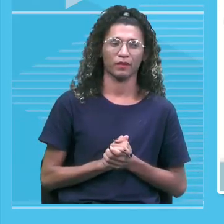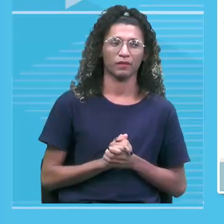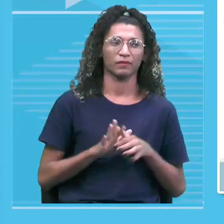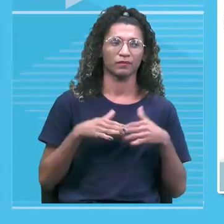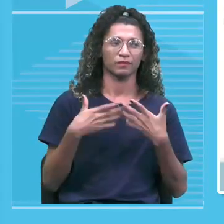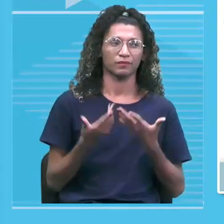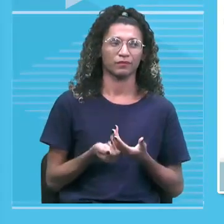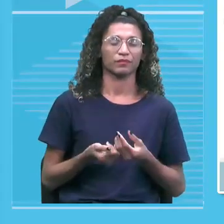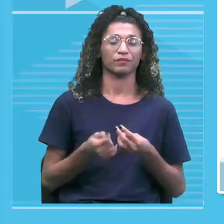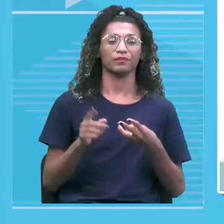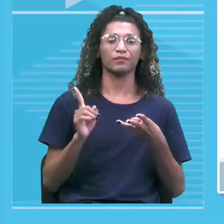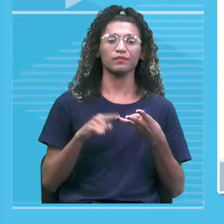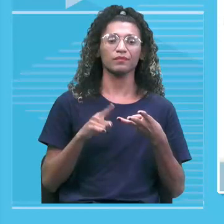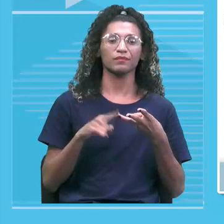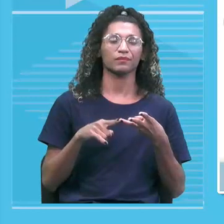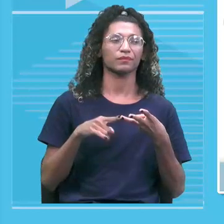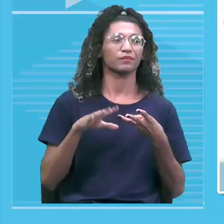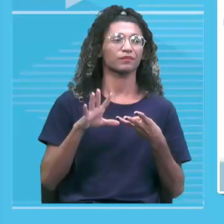tridimensional